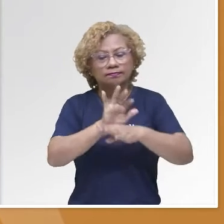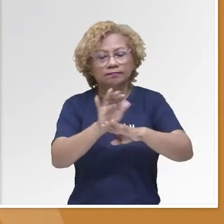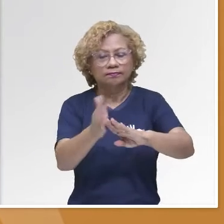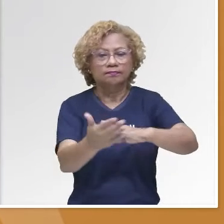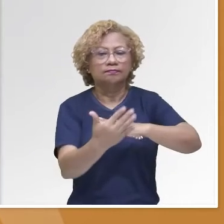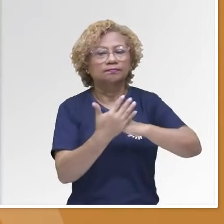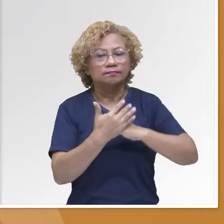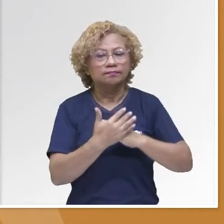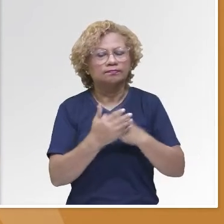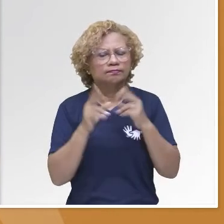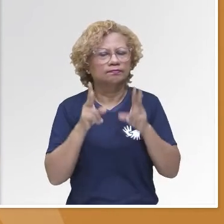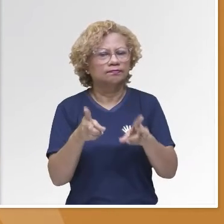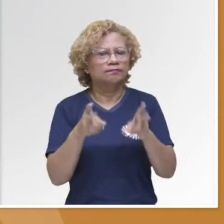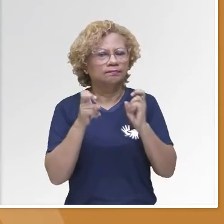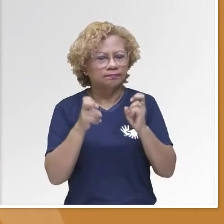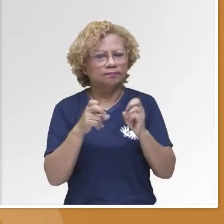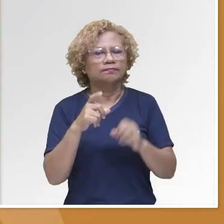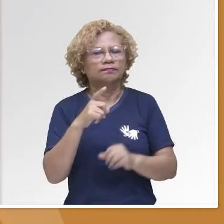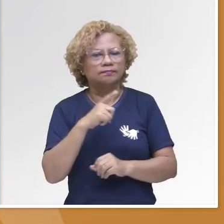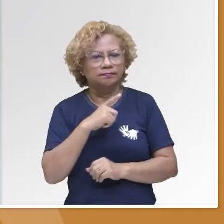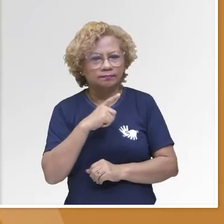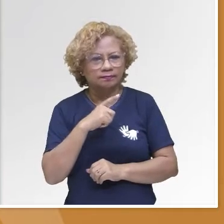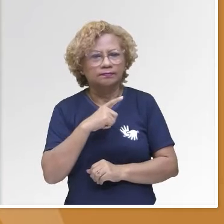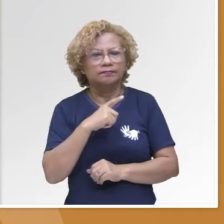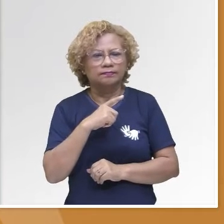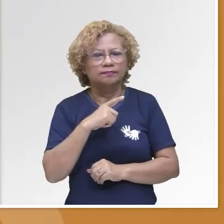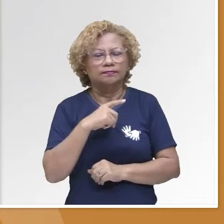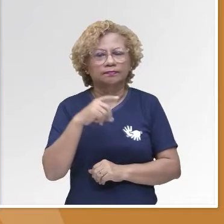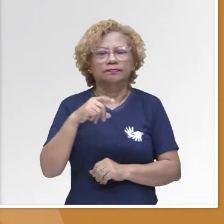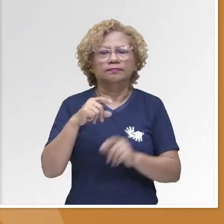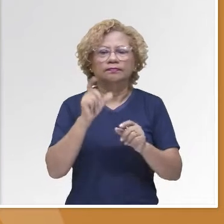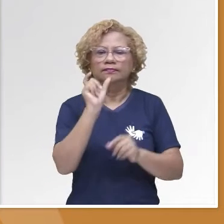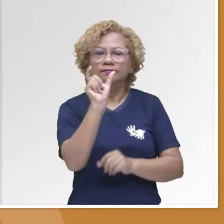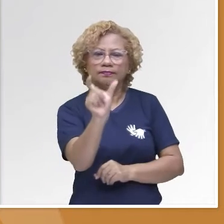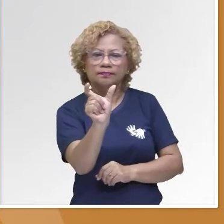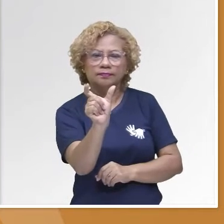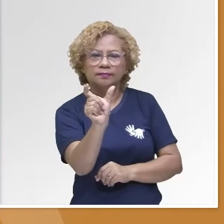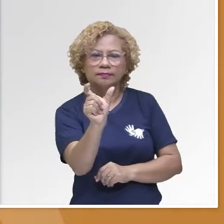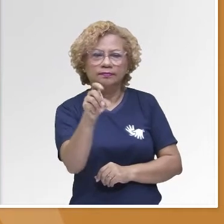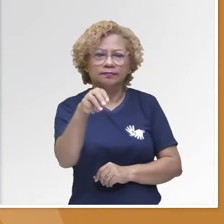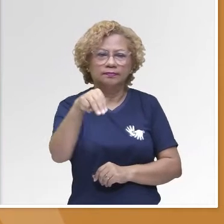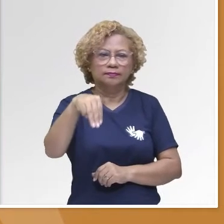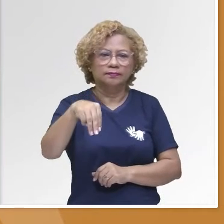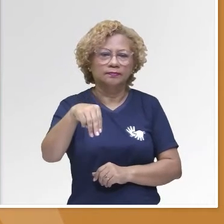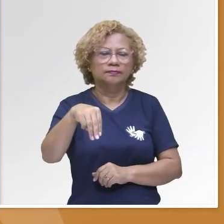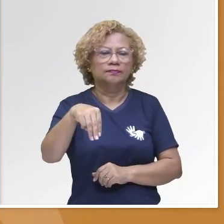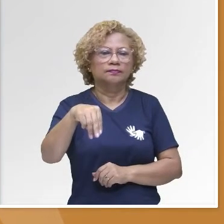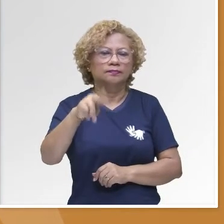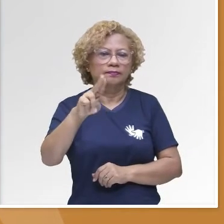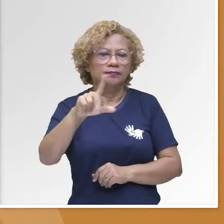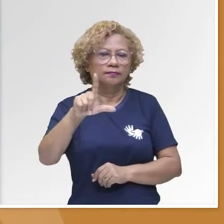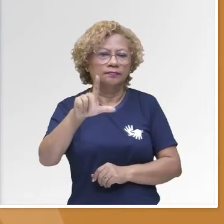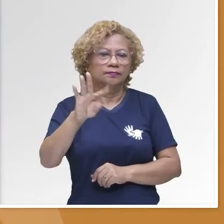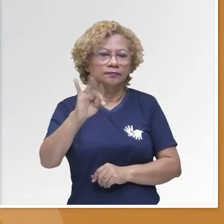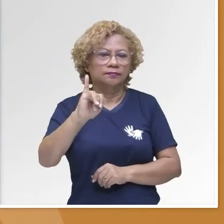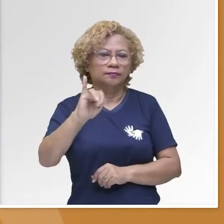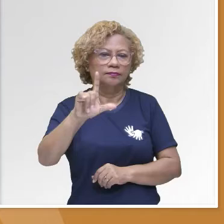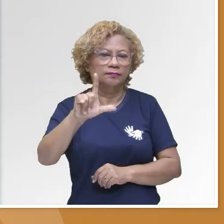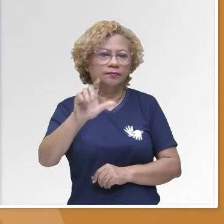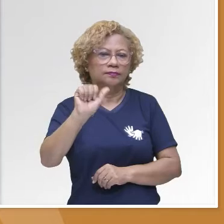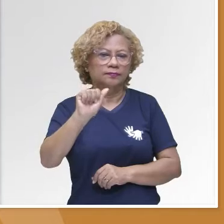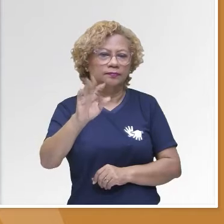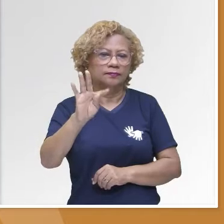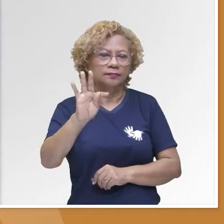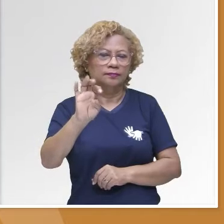vai ter esse multilateralismo comercial. E hoje em dia a gente observa muito esse